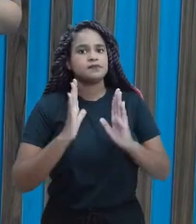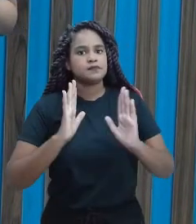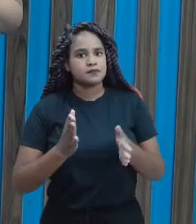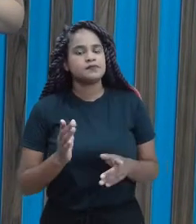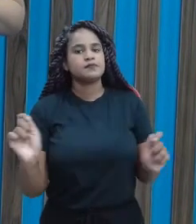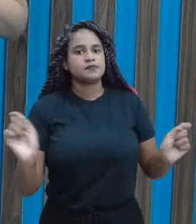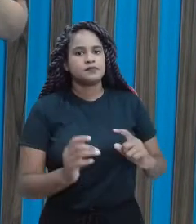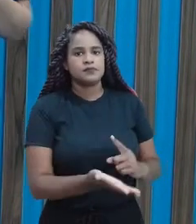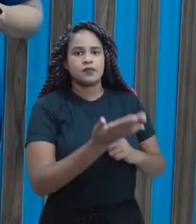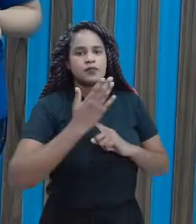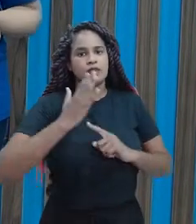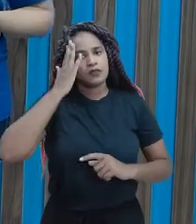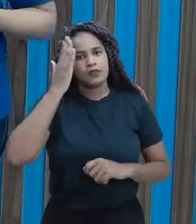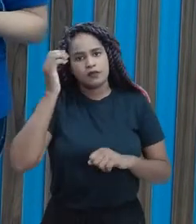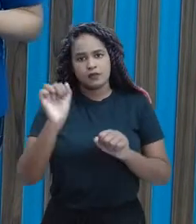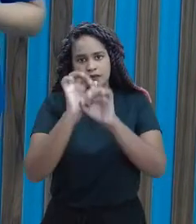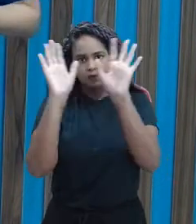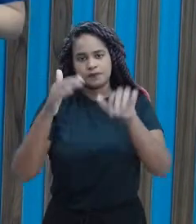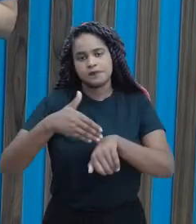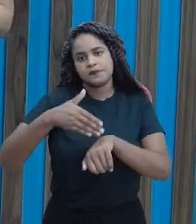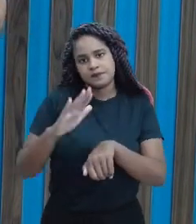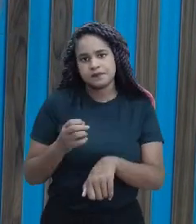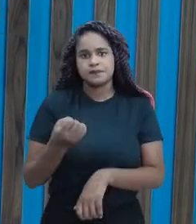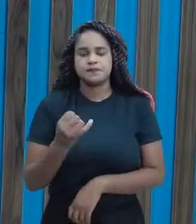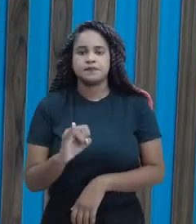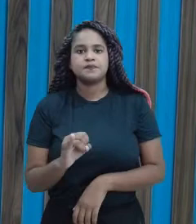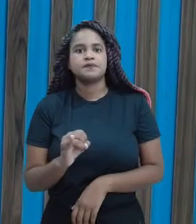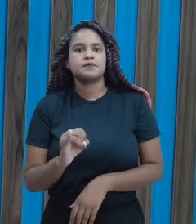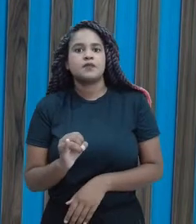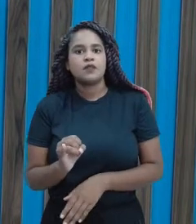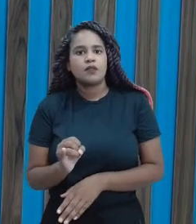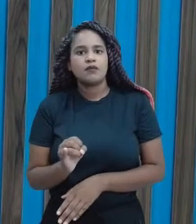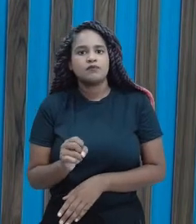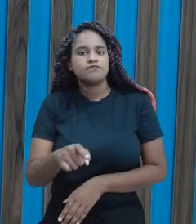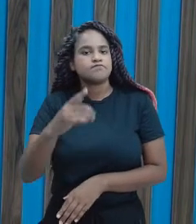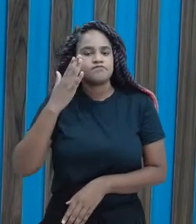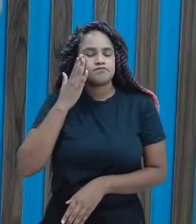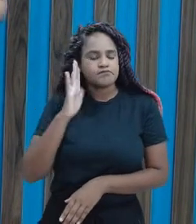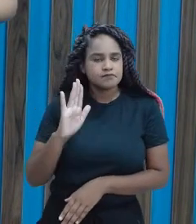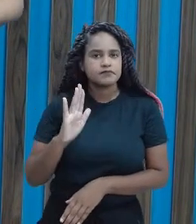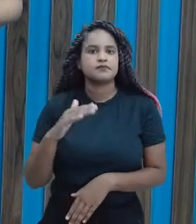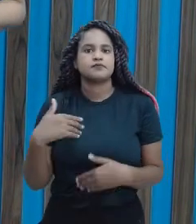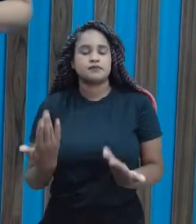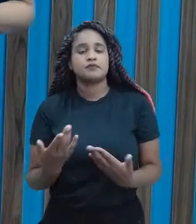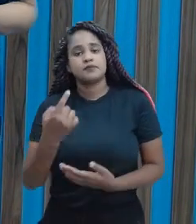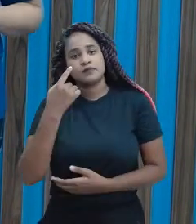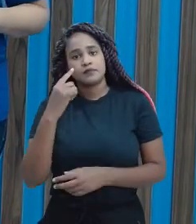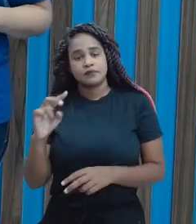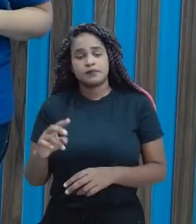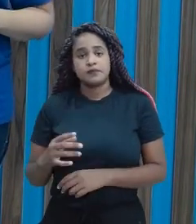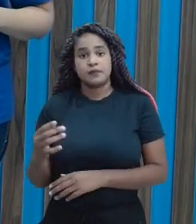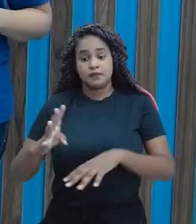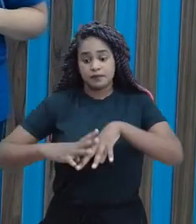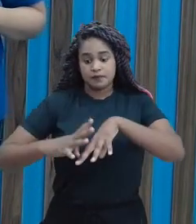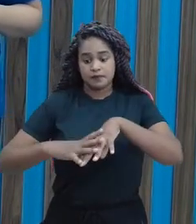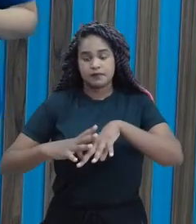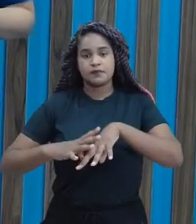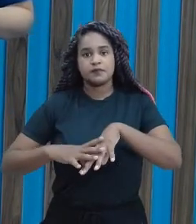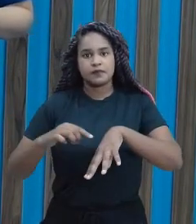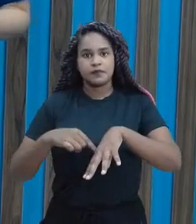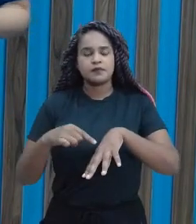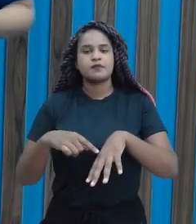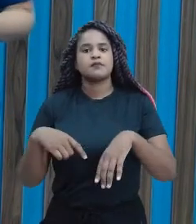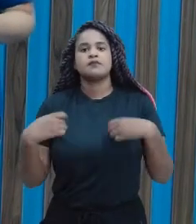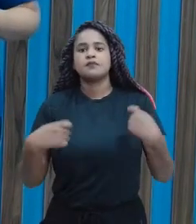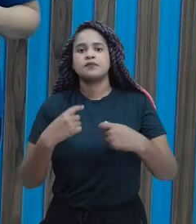te ajudar a entender um pouquinho melhor, caso a gente já pegue o gancho aqui de outro conteúdo, Como a nossa necessidade em matemática é o